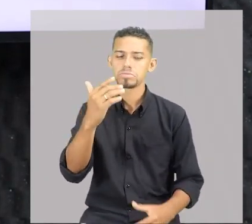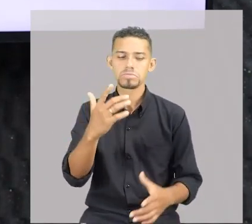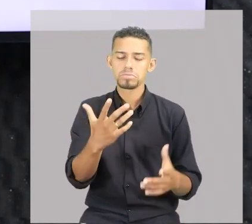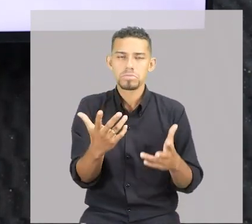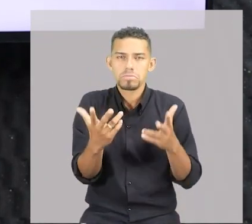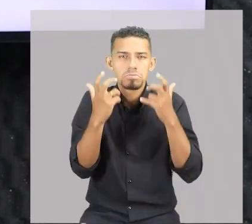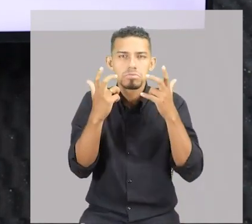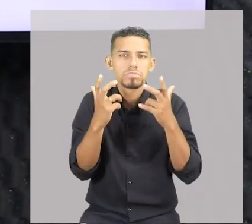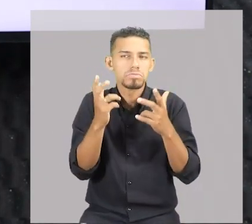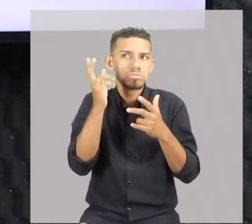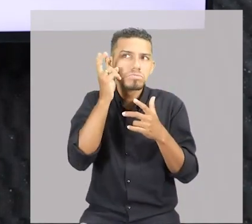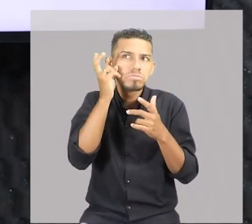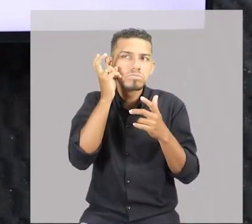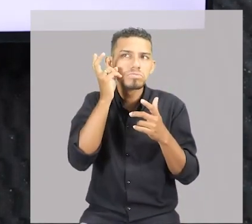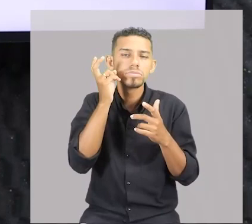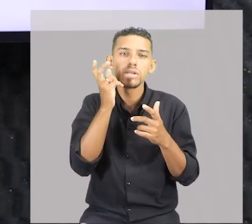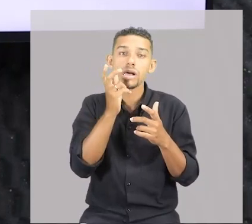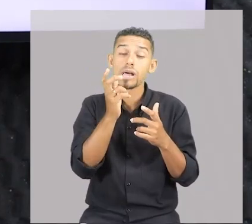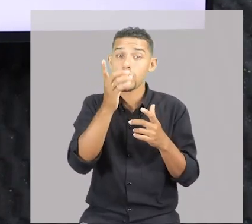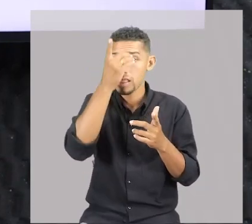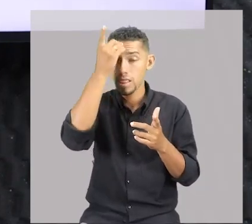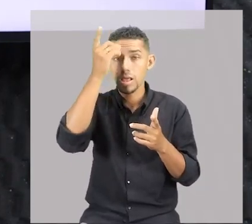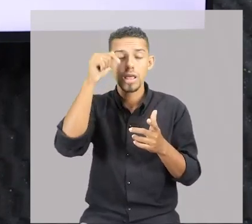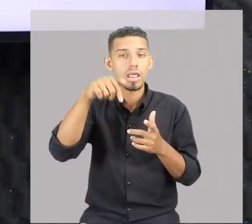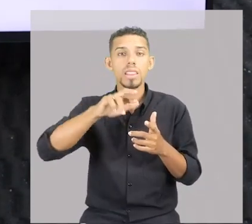a questão linguística. E outra coisa, a ideia aqui